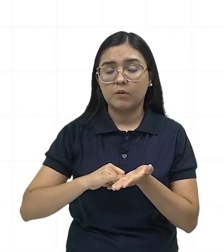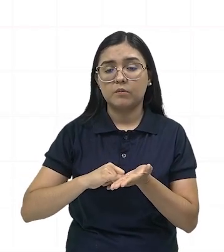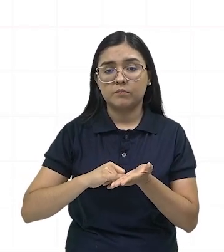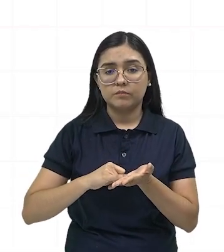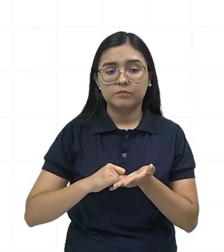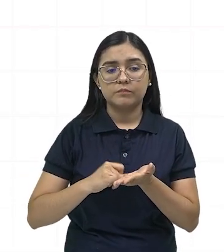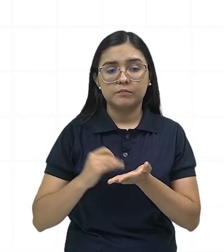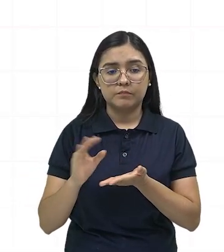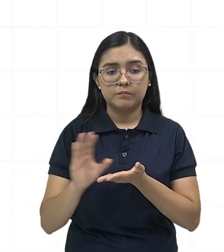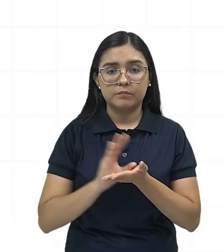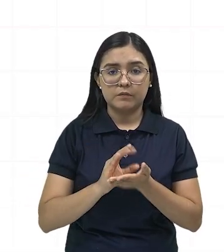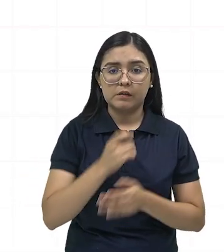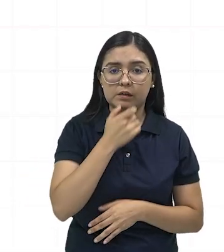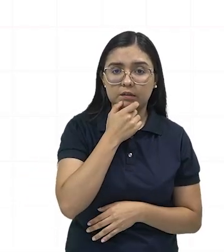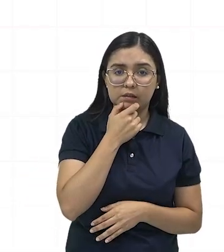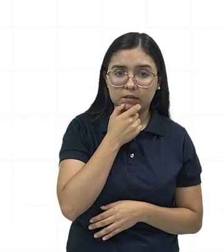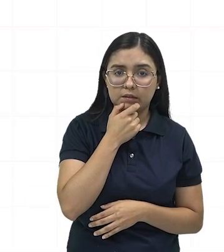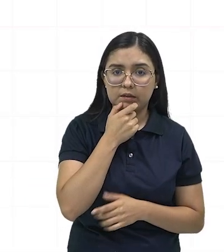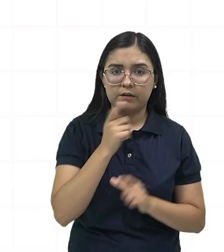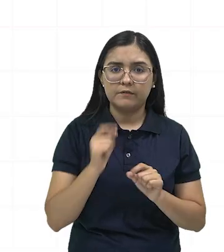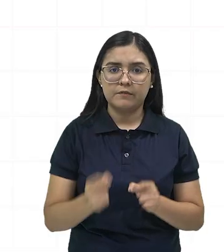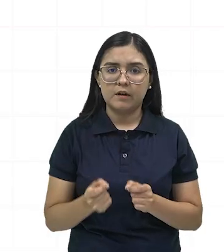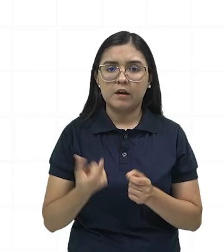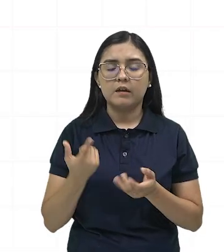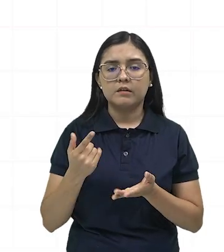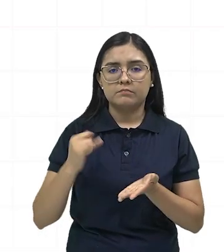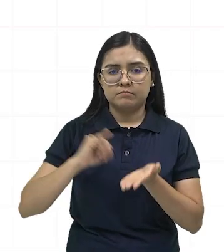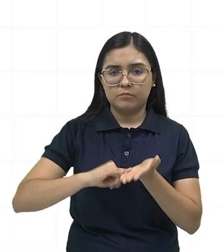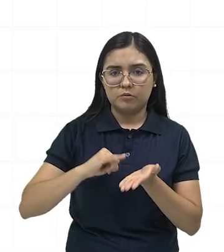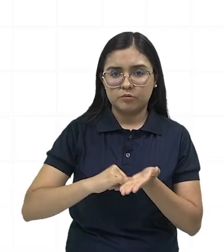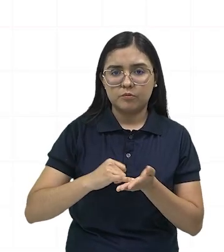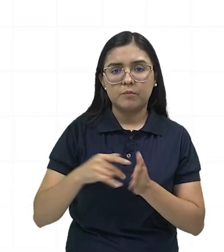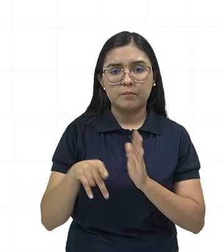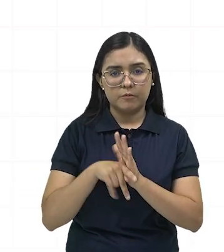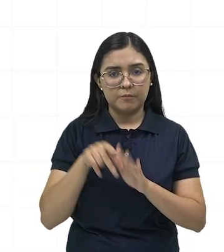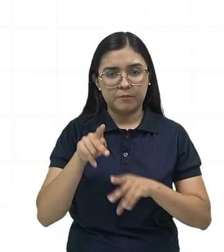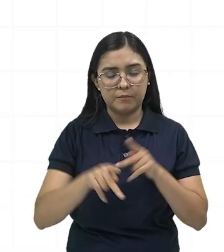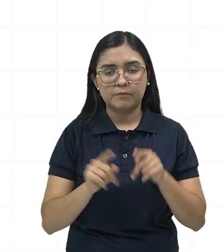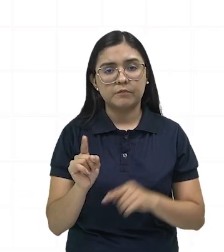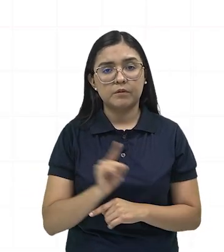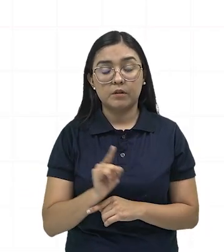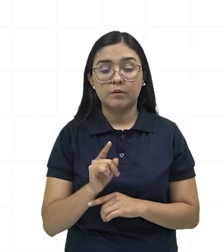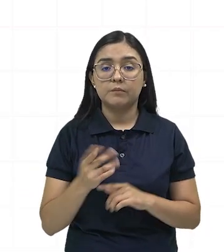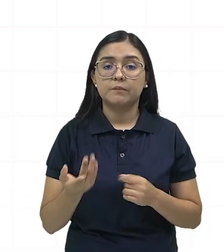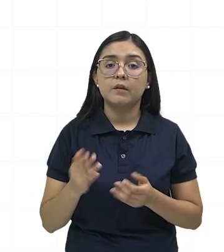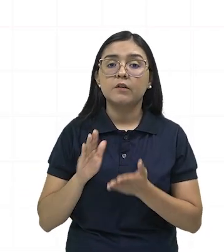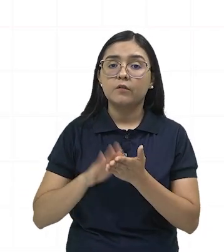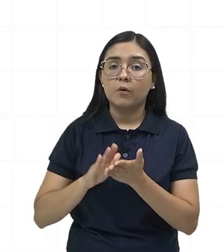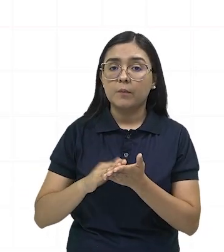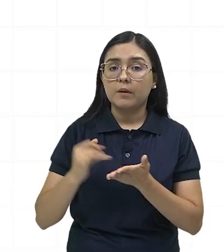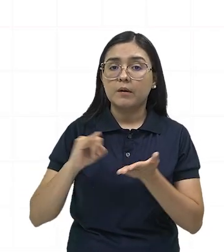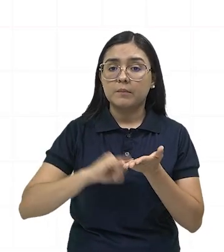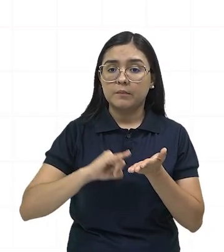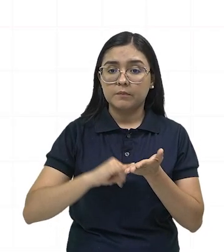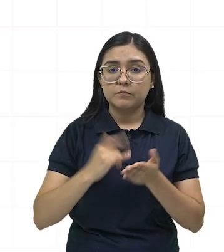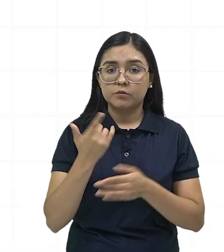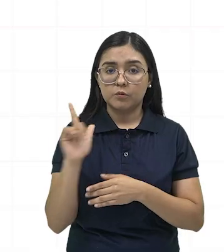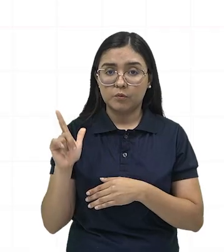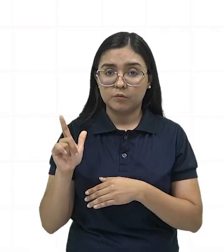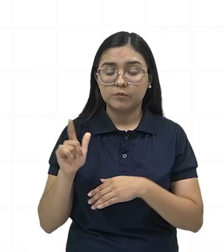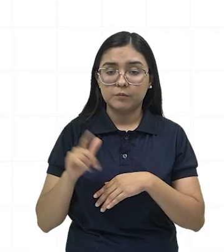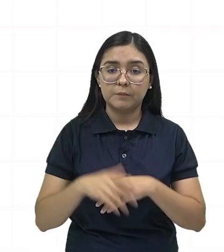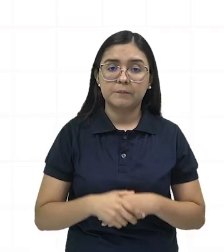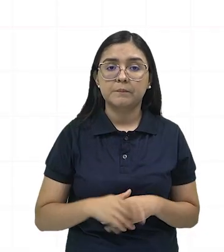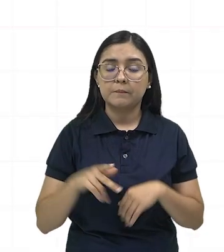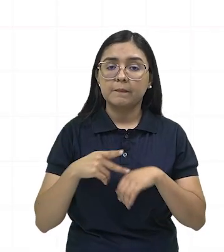A Inglaterra vai cobrar imposto do próprio povo? Não. Eles vão cobrar imposto das suas colônias. E